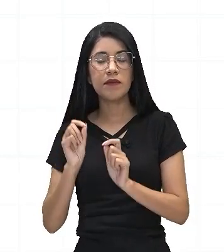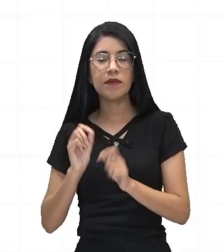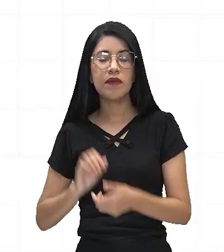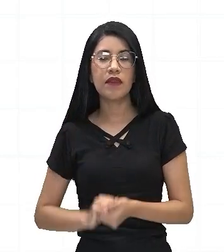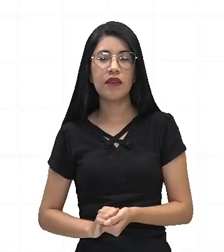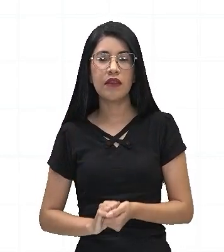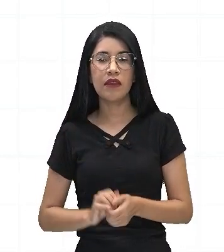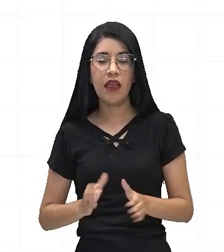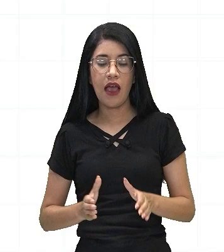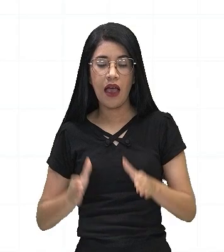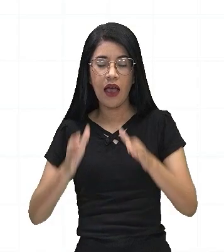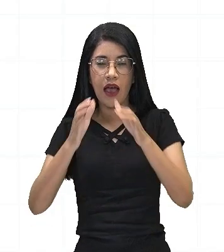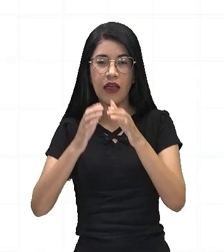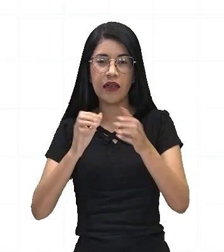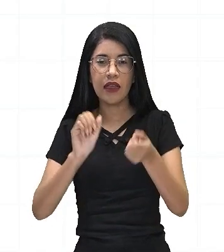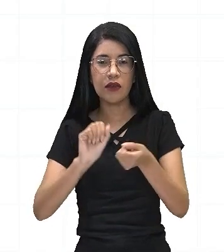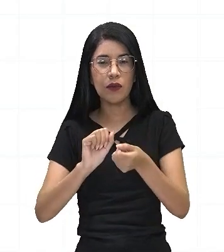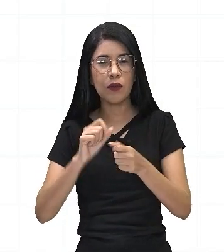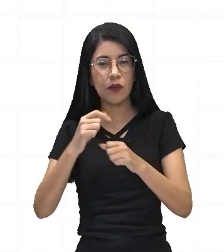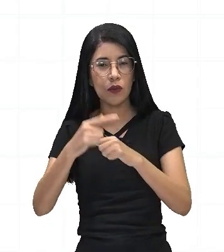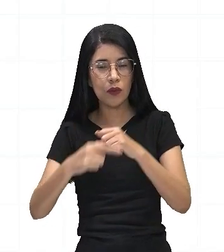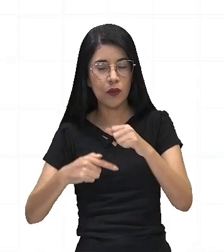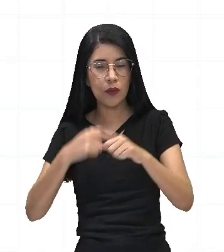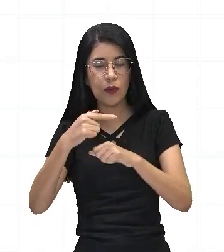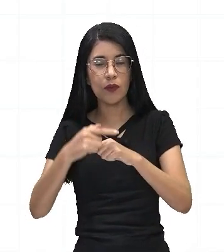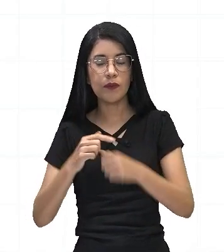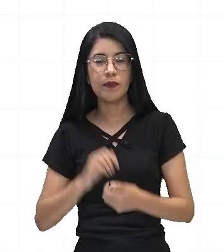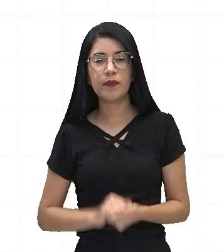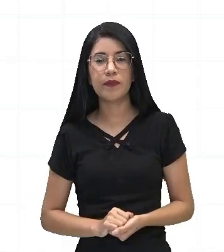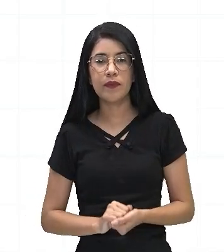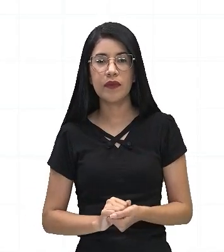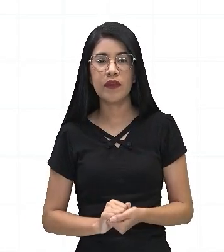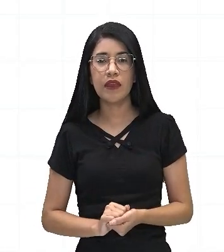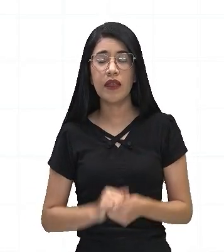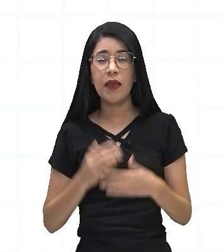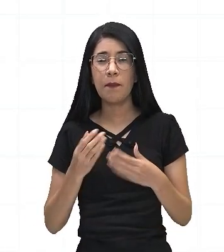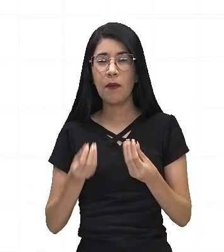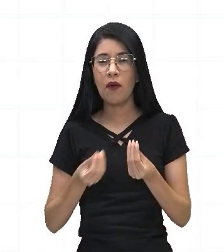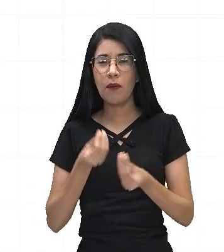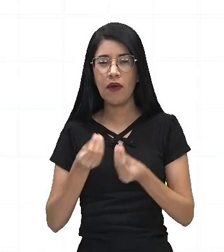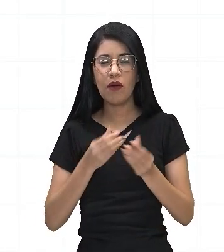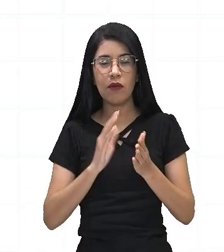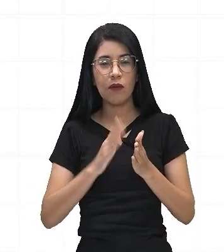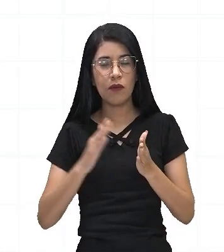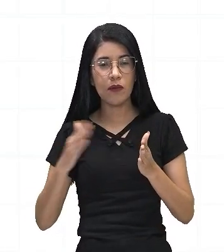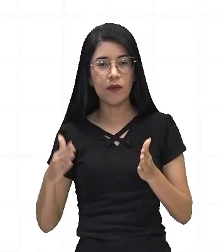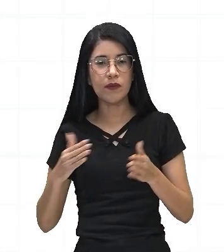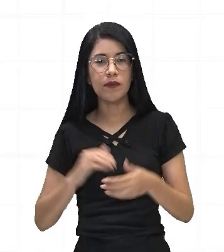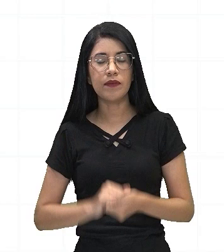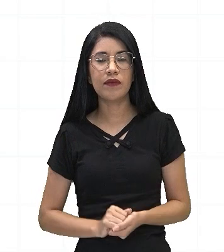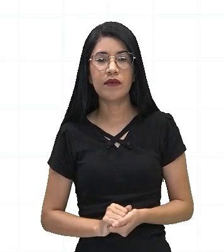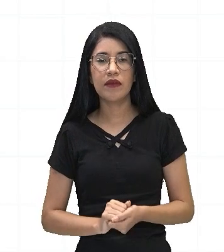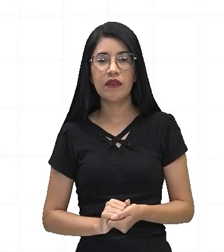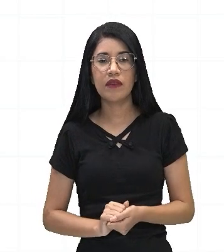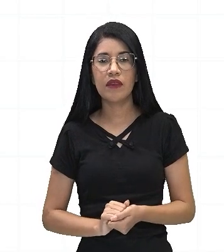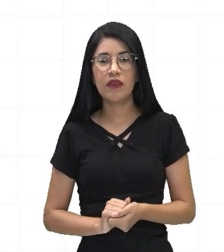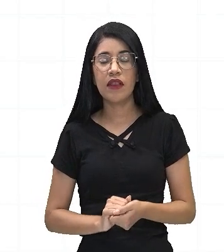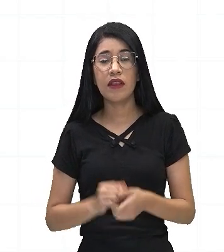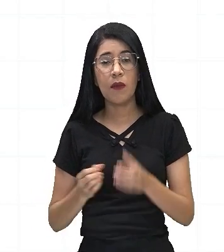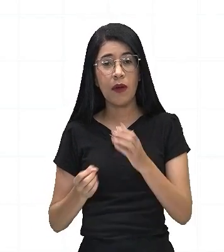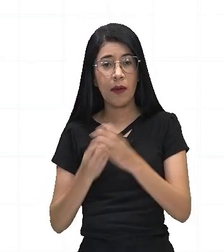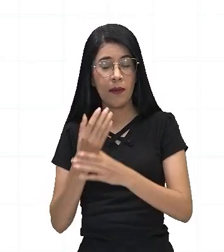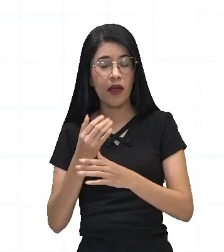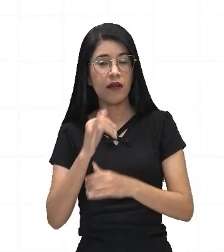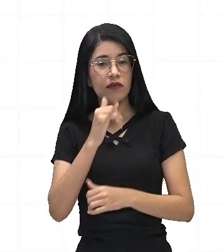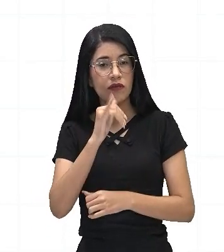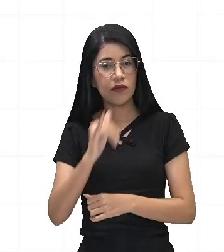as usinas nucleares. Mas a gente também vai observar que esse processo, olha só, de geração de energia, muitas vezes